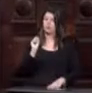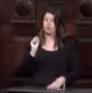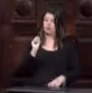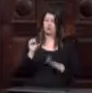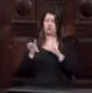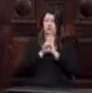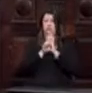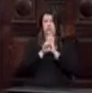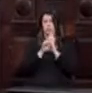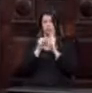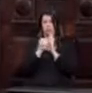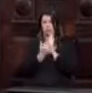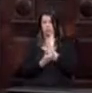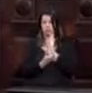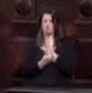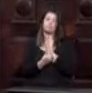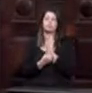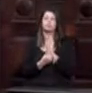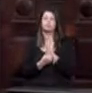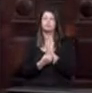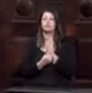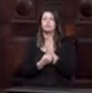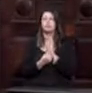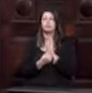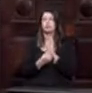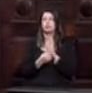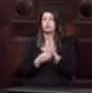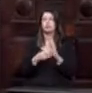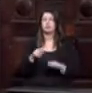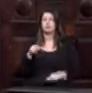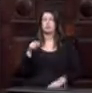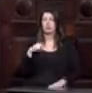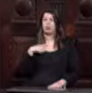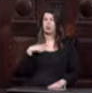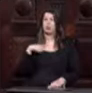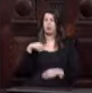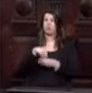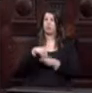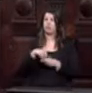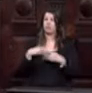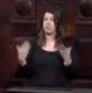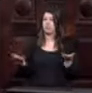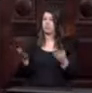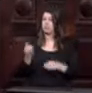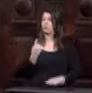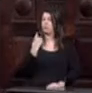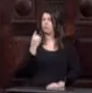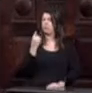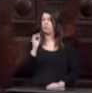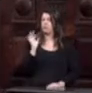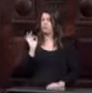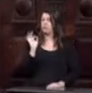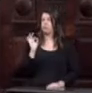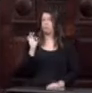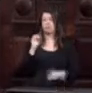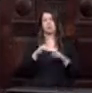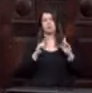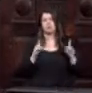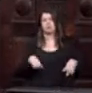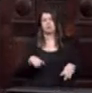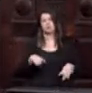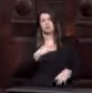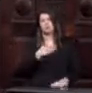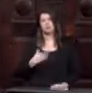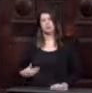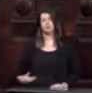legislação e do que nós estamos aqui votando, porque estamos votando única e exclusivamente para que o servidor receba